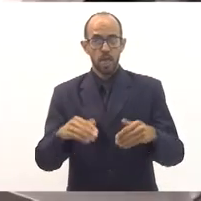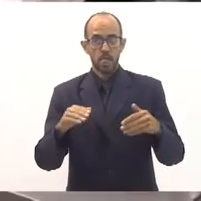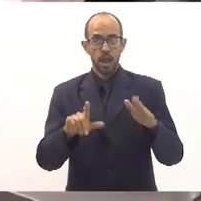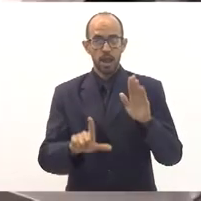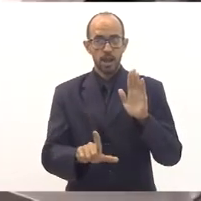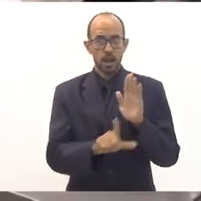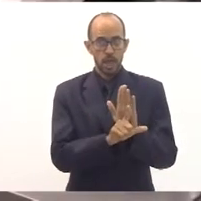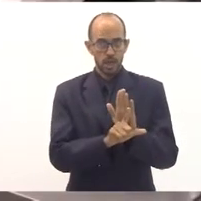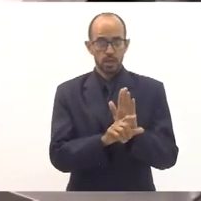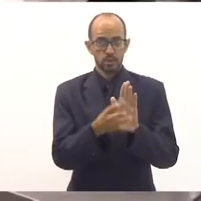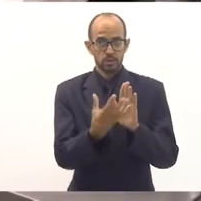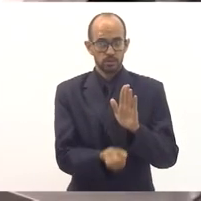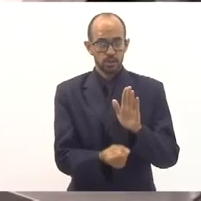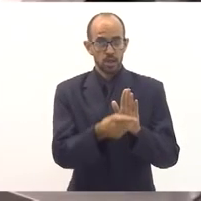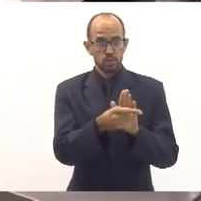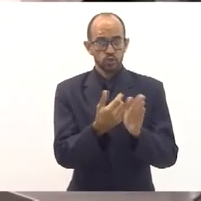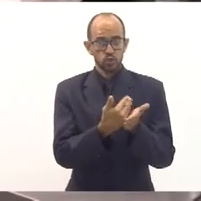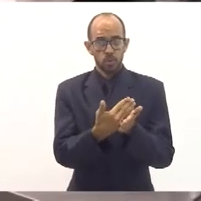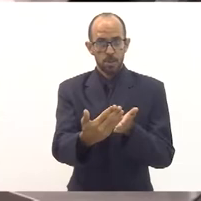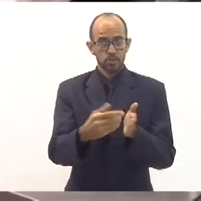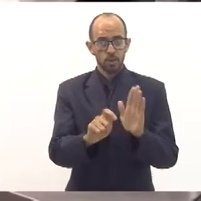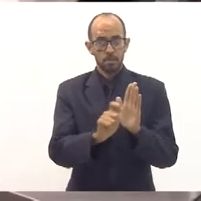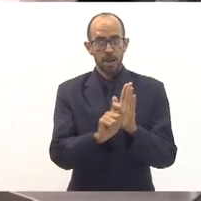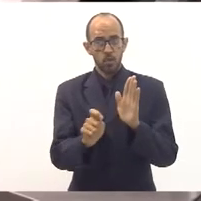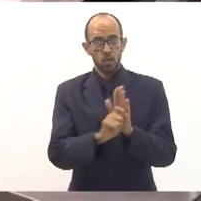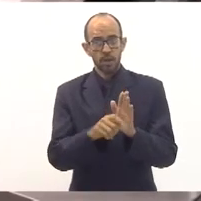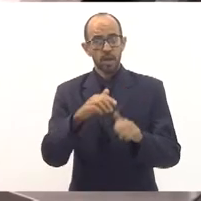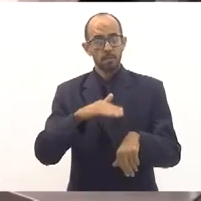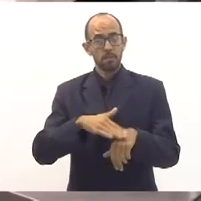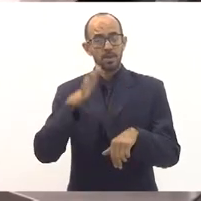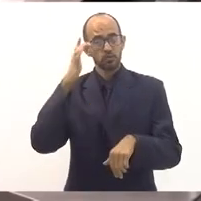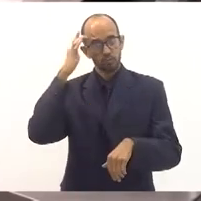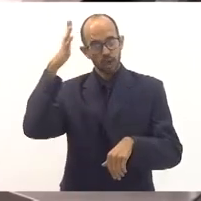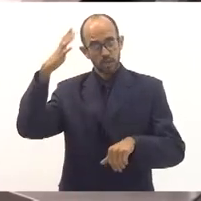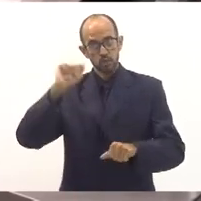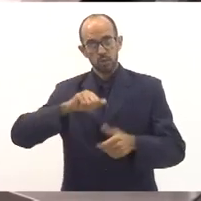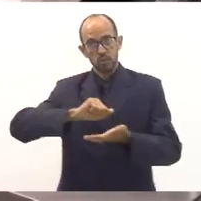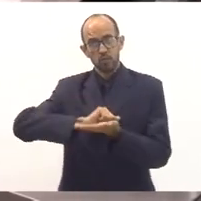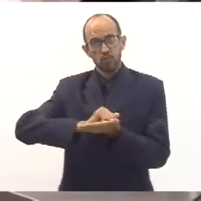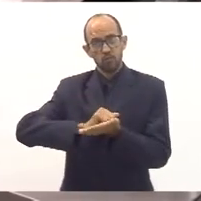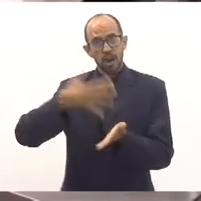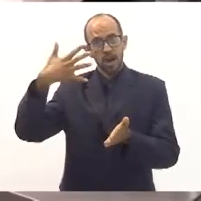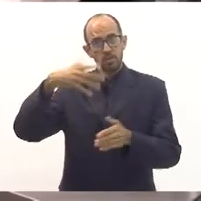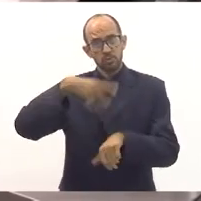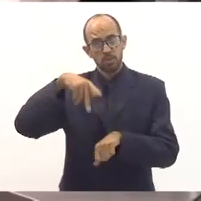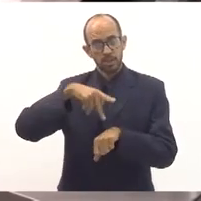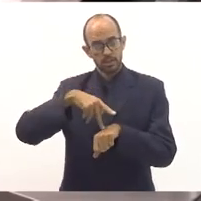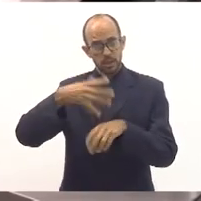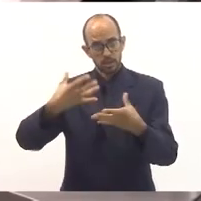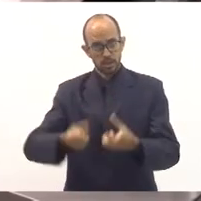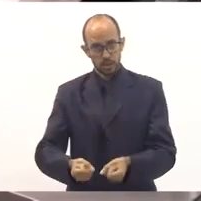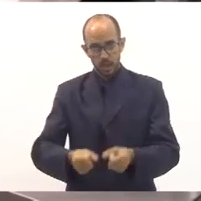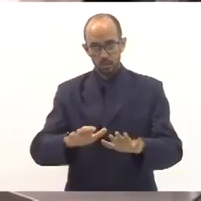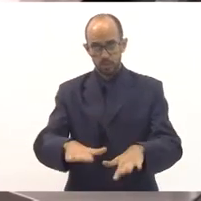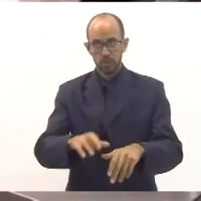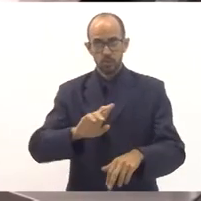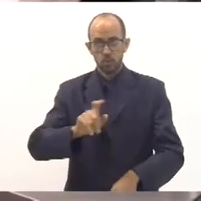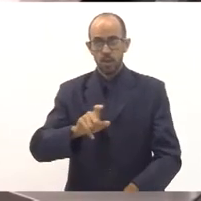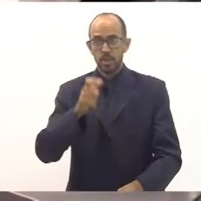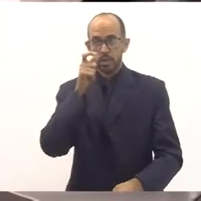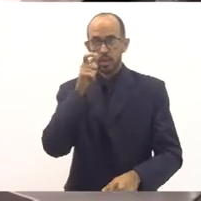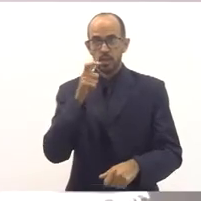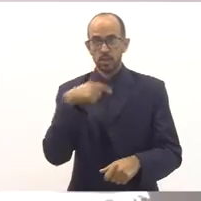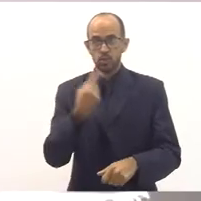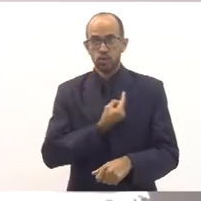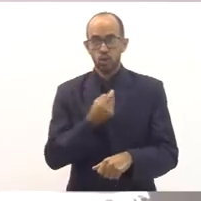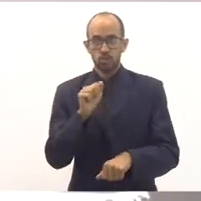e a gente começa pela maconha que a primeira A Mais faixa mais jovem de vários países já legalizaram mas não é intenção de nenhum do Norte